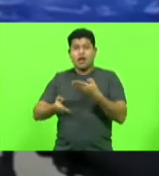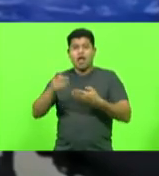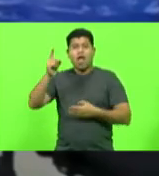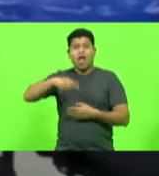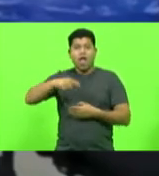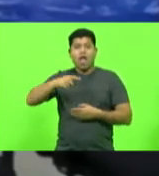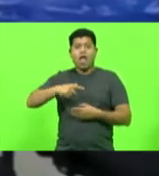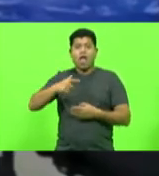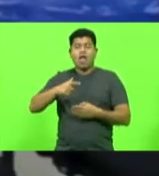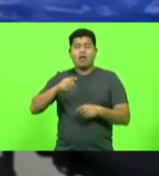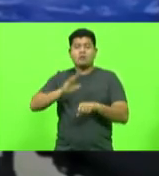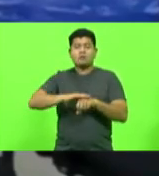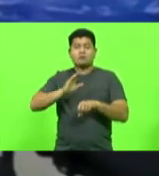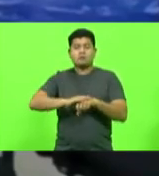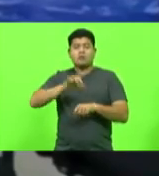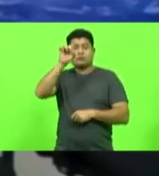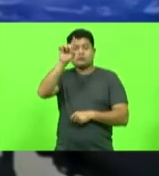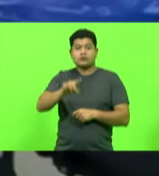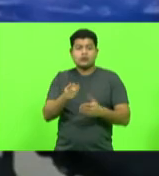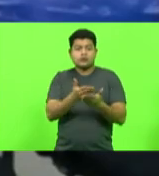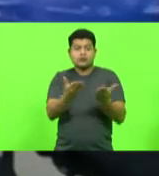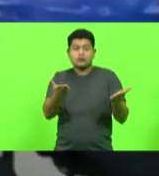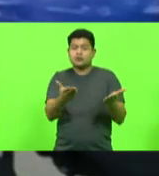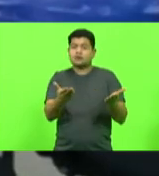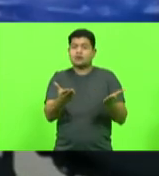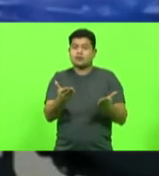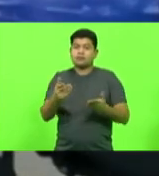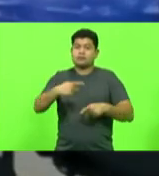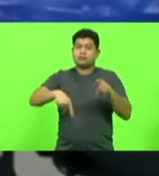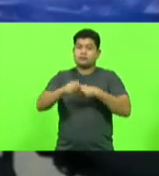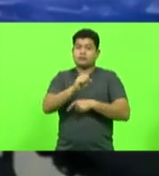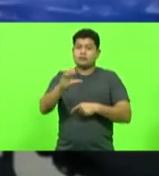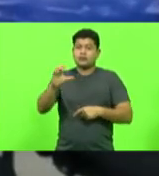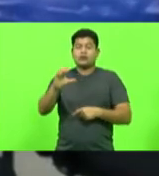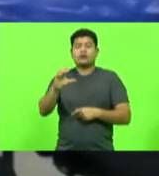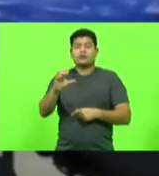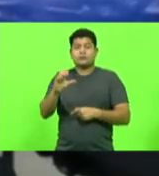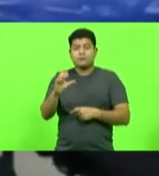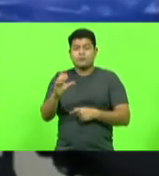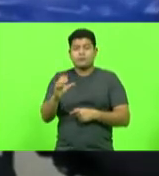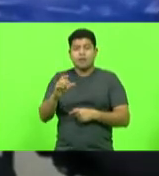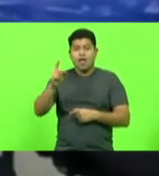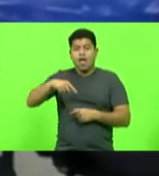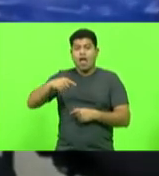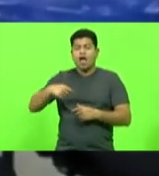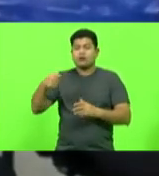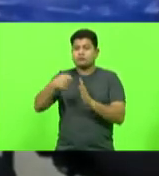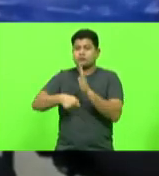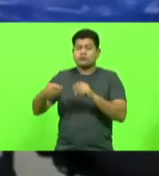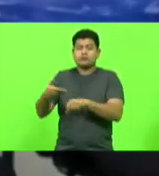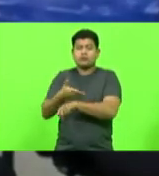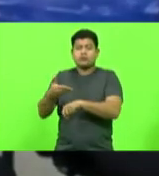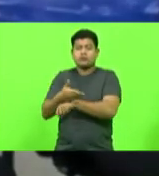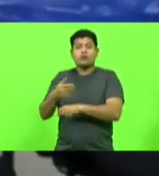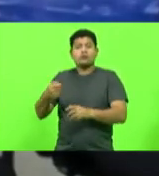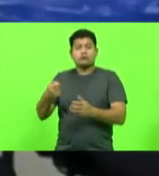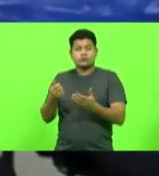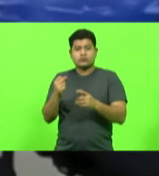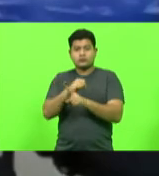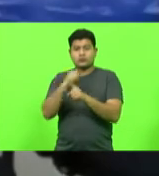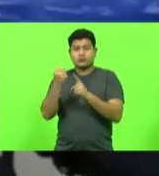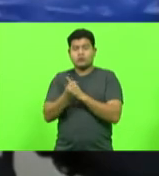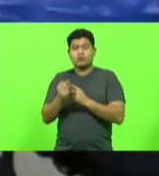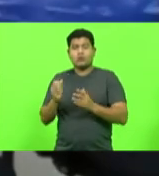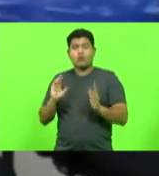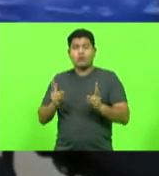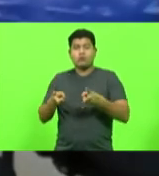população brasileira, resultado de ampla participação, de muita luta social, que continua até os dias de hoje, por